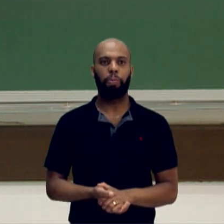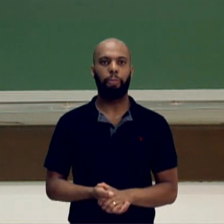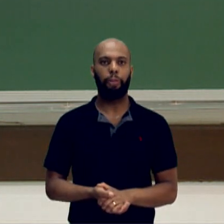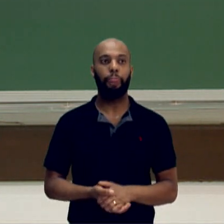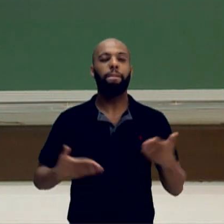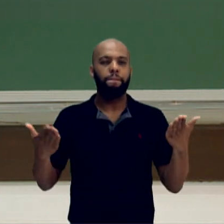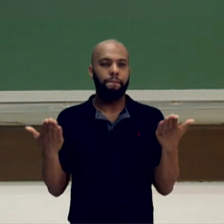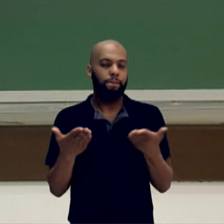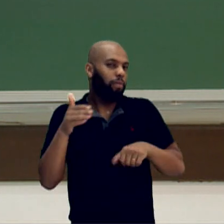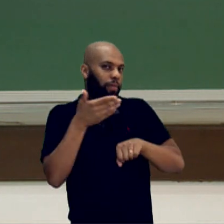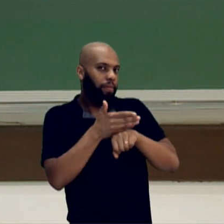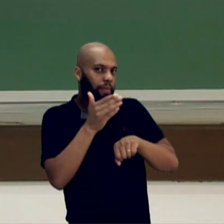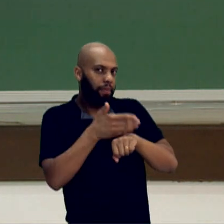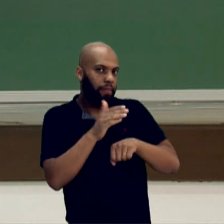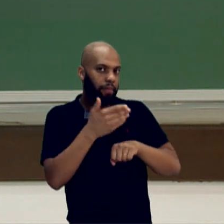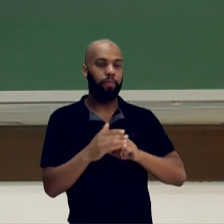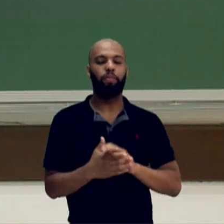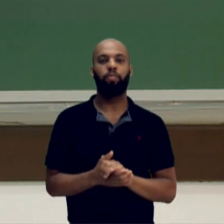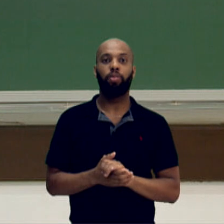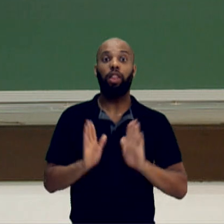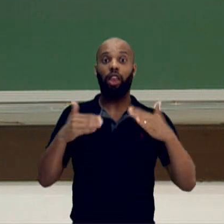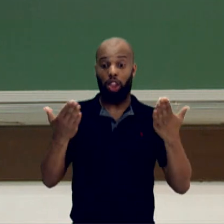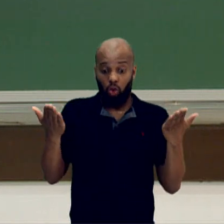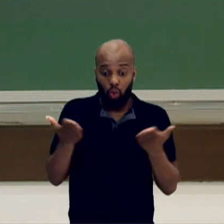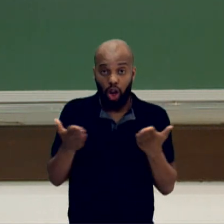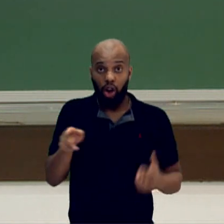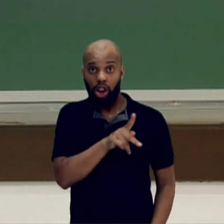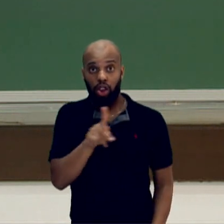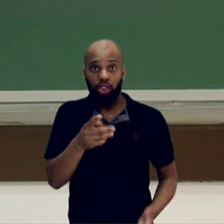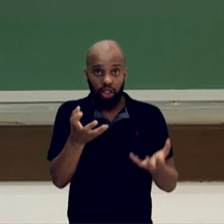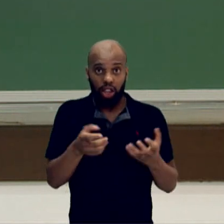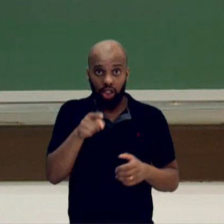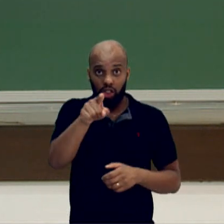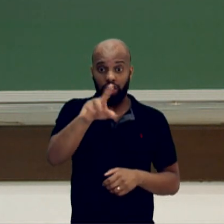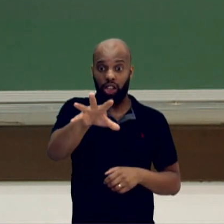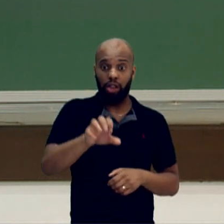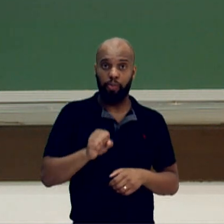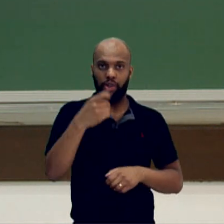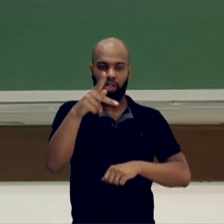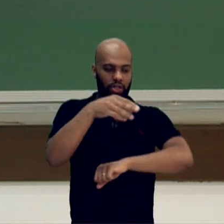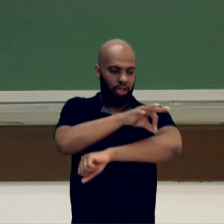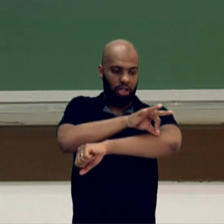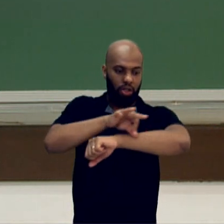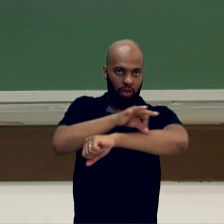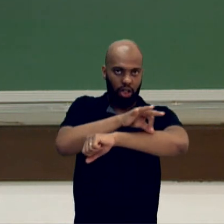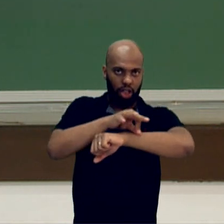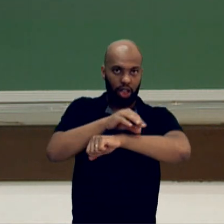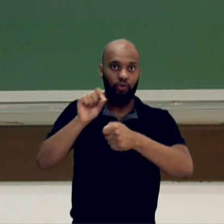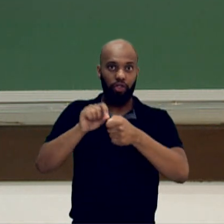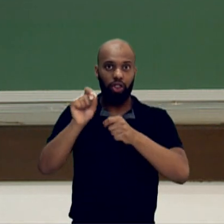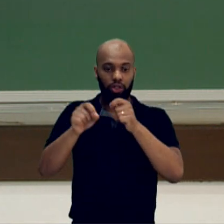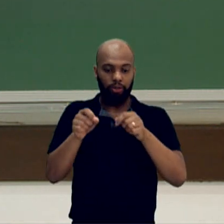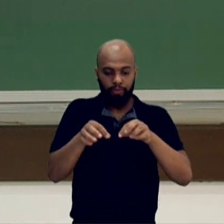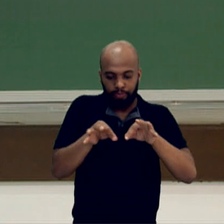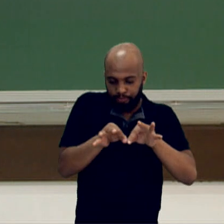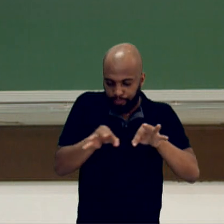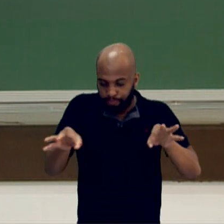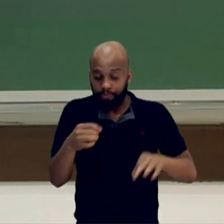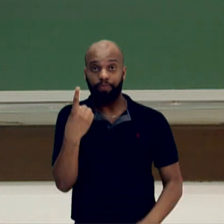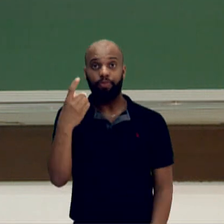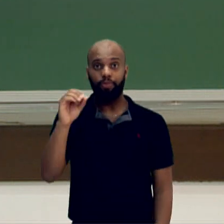agora era 4.000 anos, não é verdade? Daí, em 1791, surgiu o